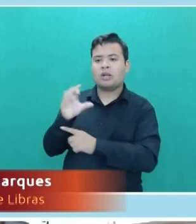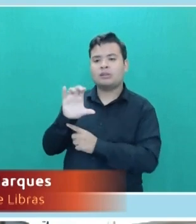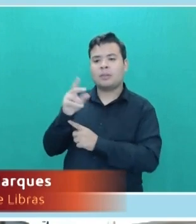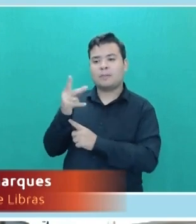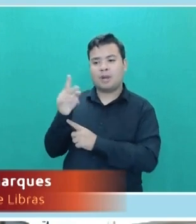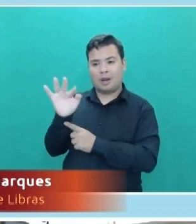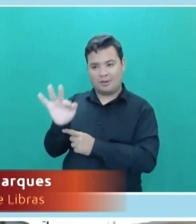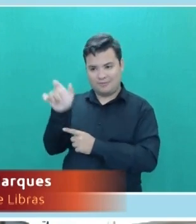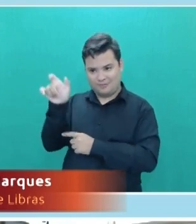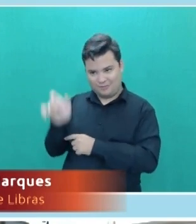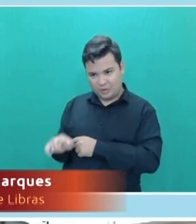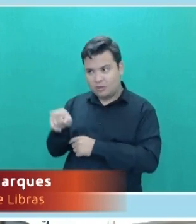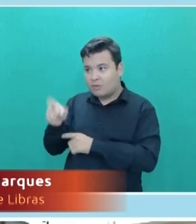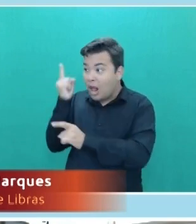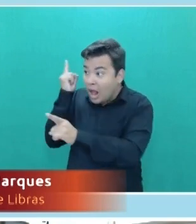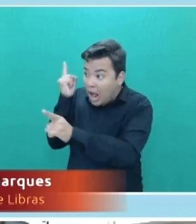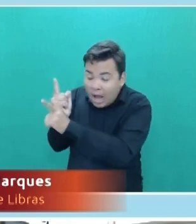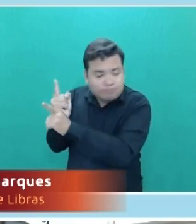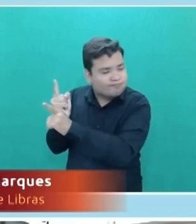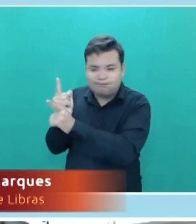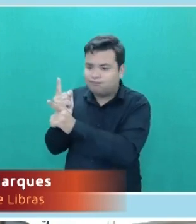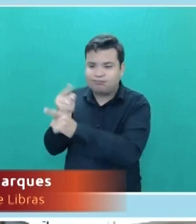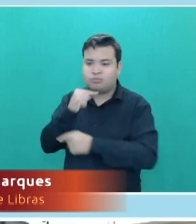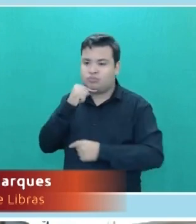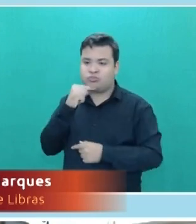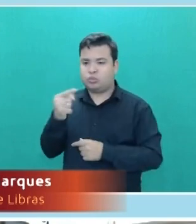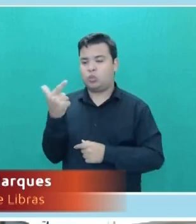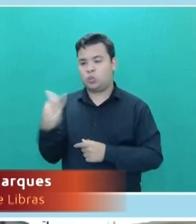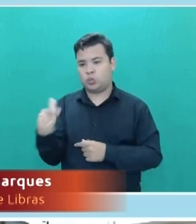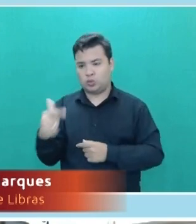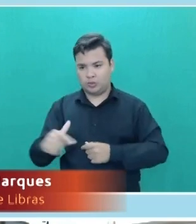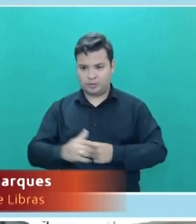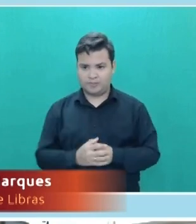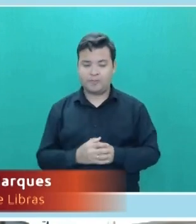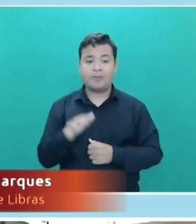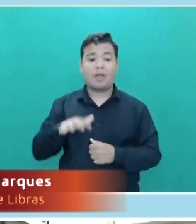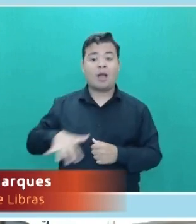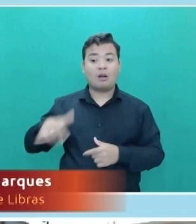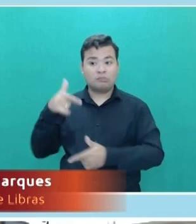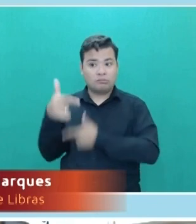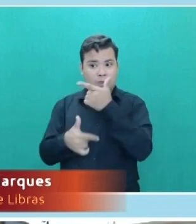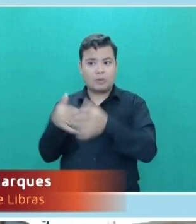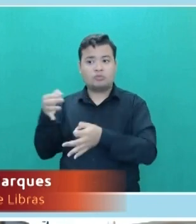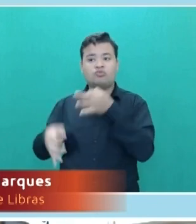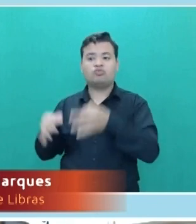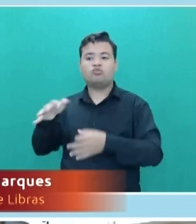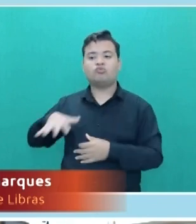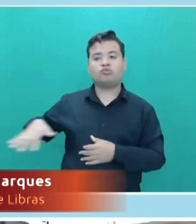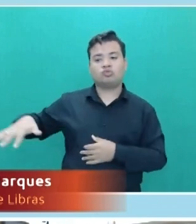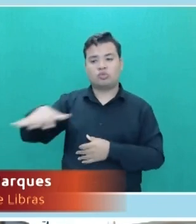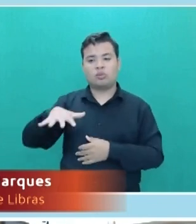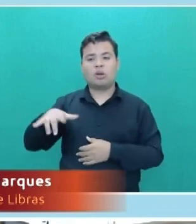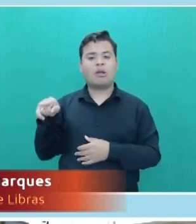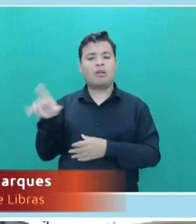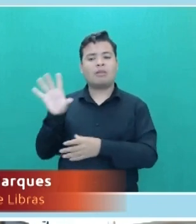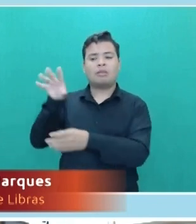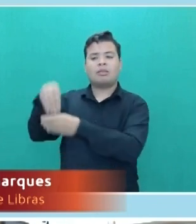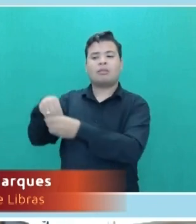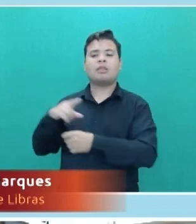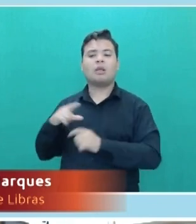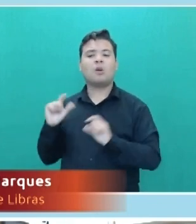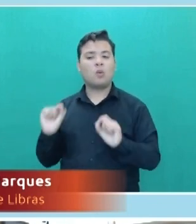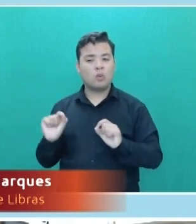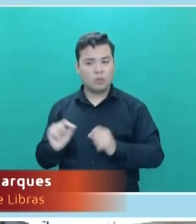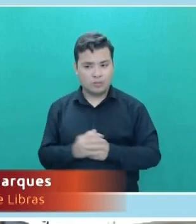conseguir. Diferente das outras justiças, a gente tem, dentro da Justiça do Trabalho, um mecanismo que não faz com que a